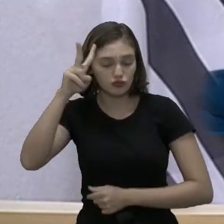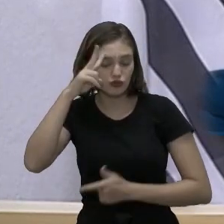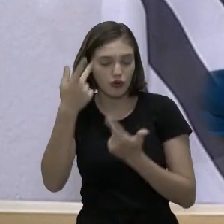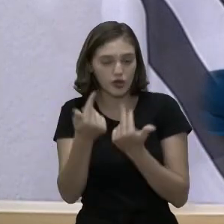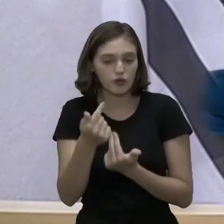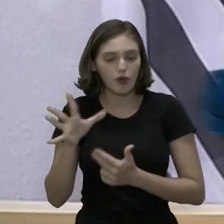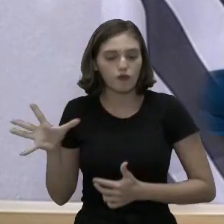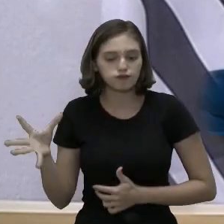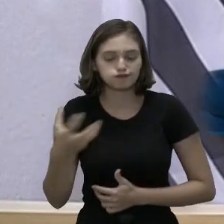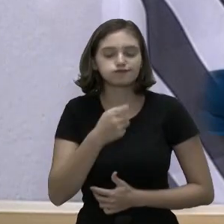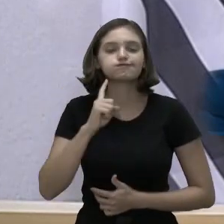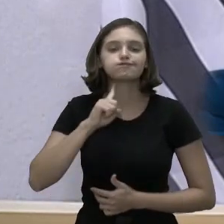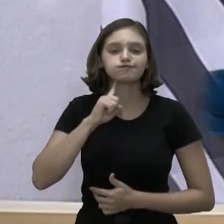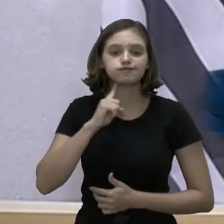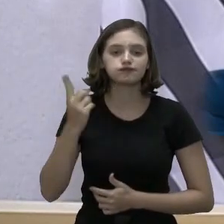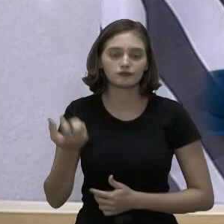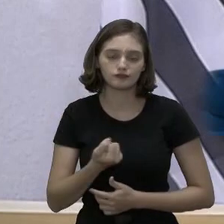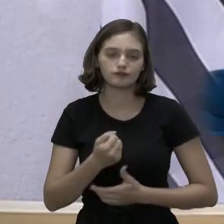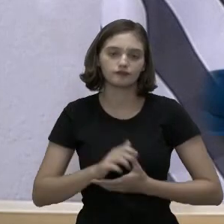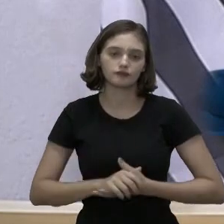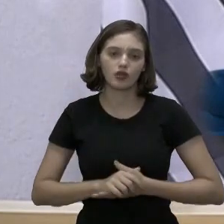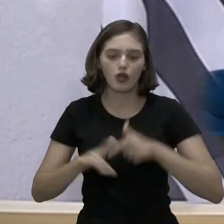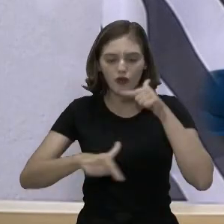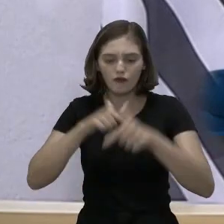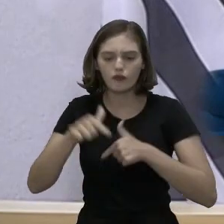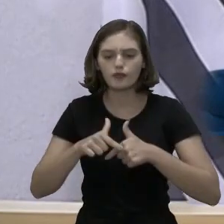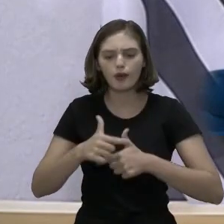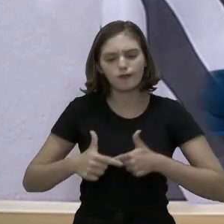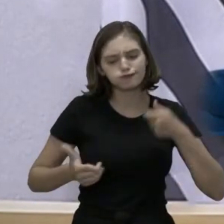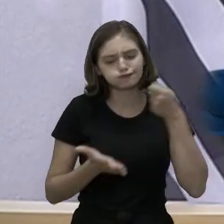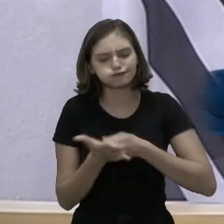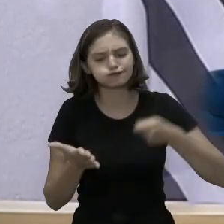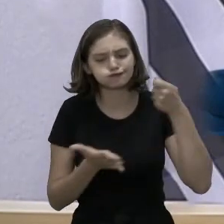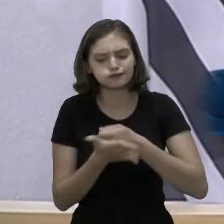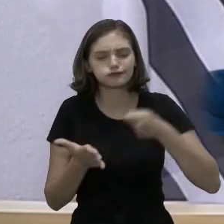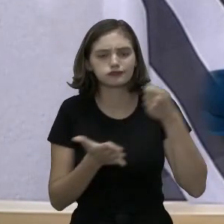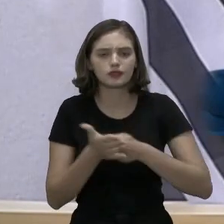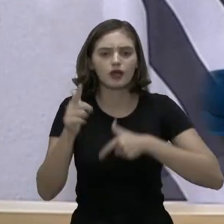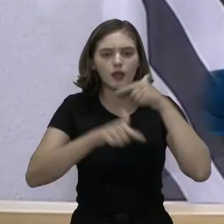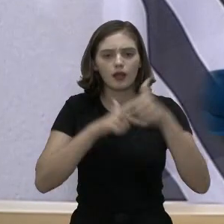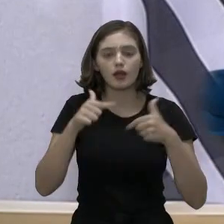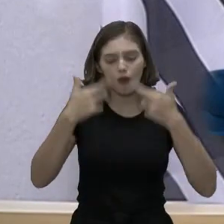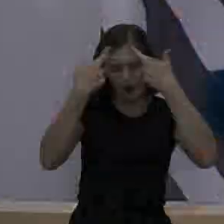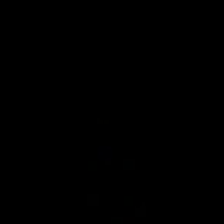como vereador venho fazendo. E vou trabalhar e militar pelo servidor público, com respeito à categoria.